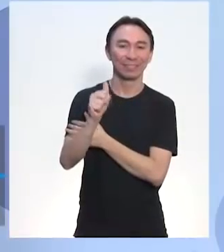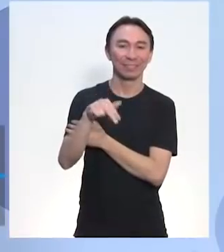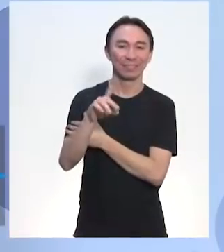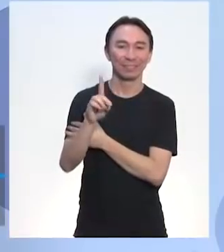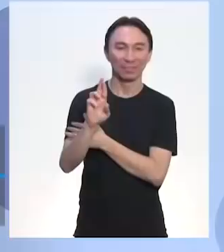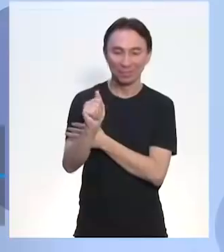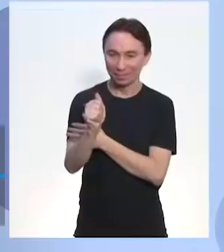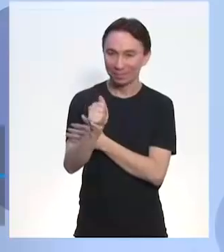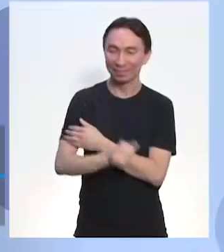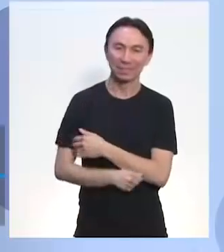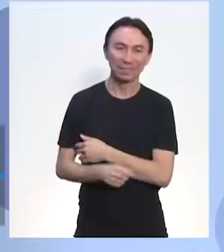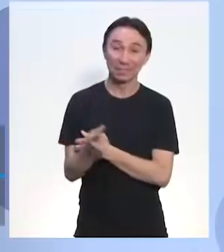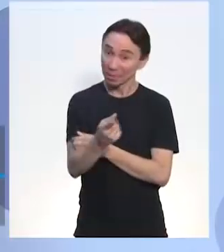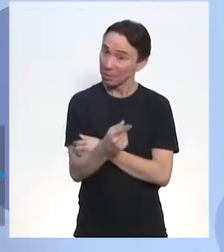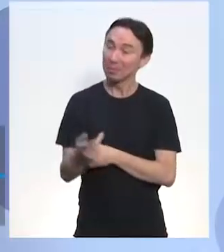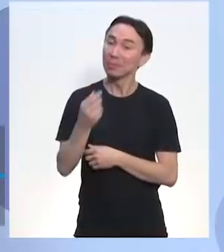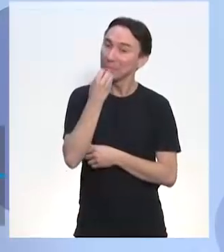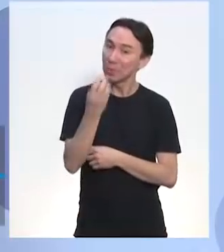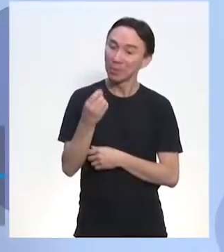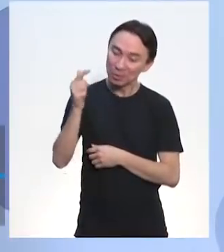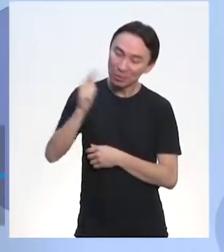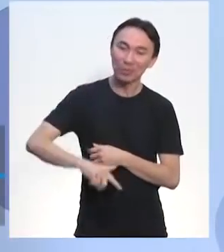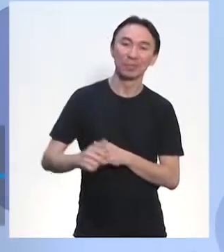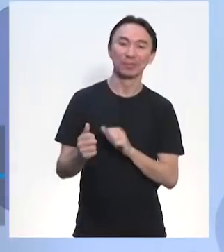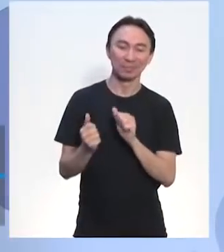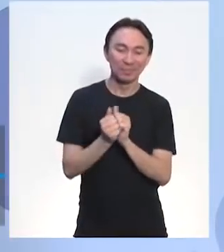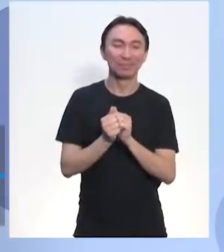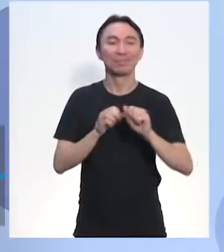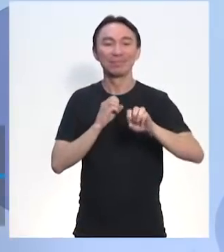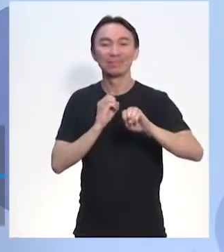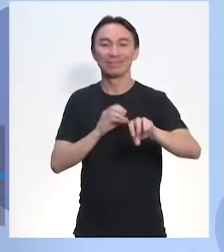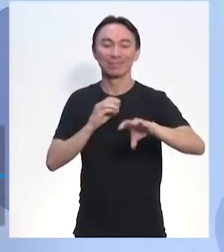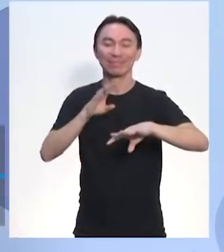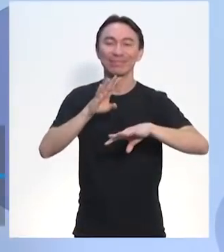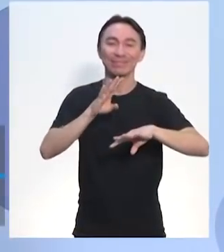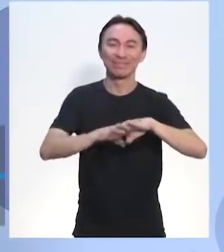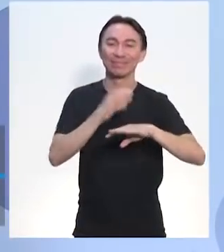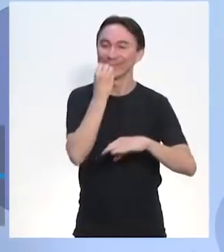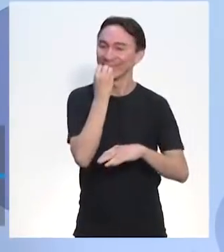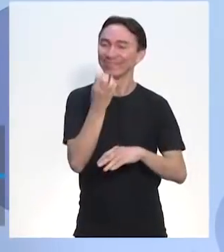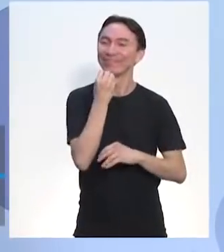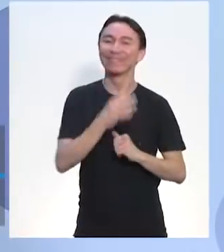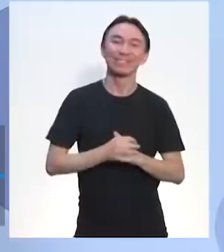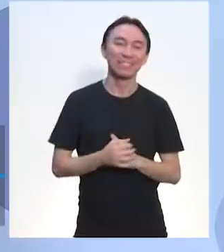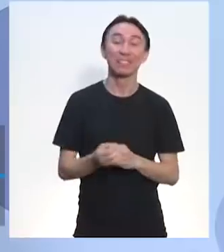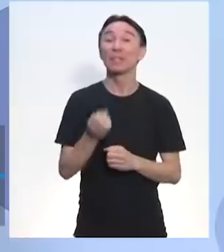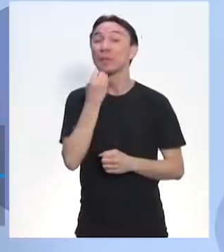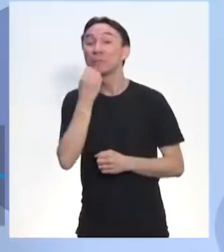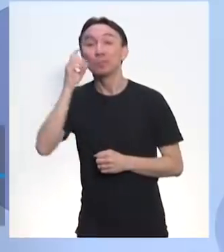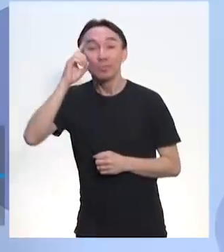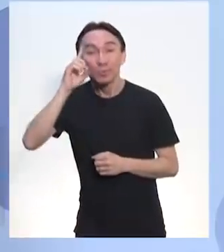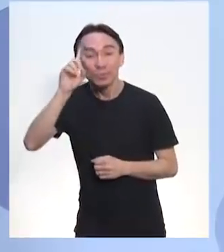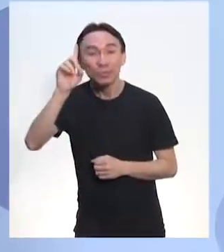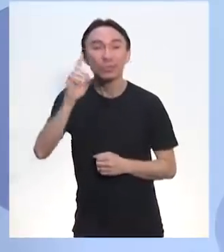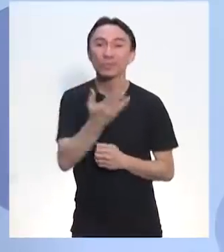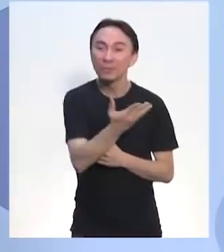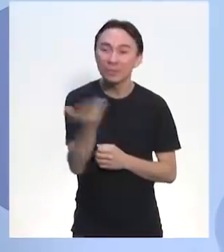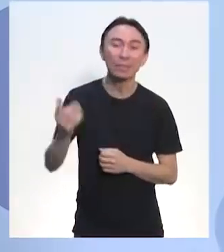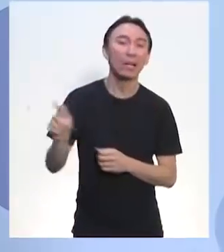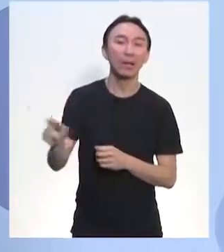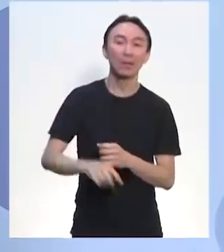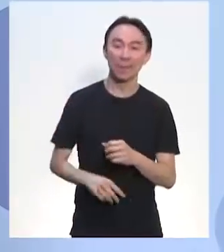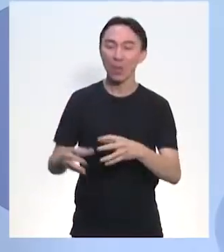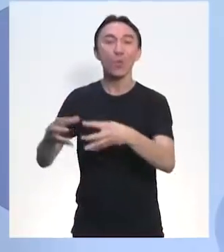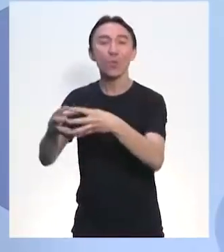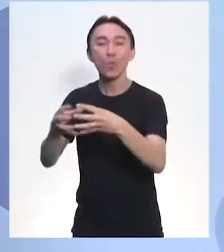aula. E como o Jonas disse, Jonas, já tem aqui bom dia, a professora Lúcia Ellen com galerinha de Guarulhos presente.